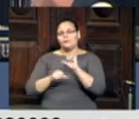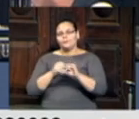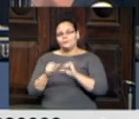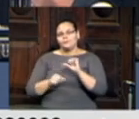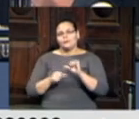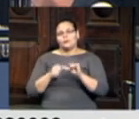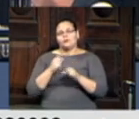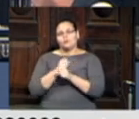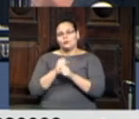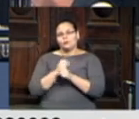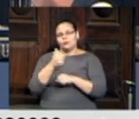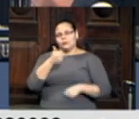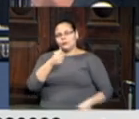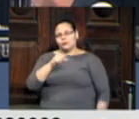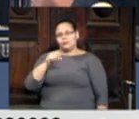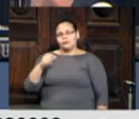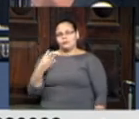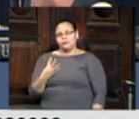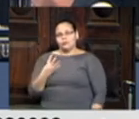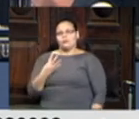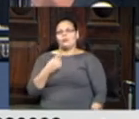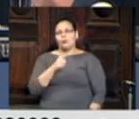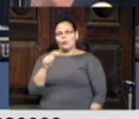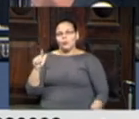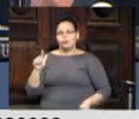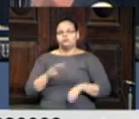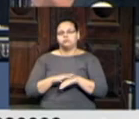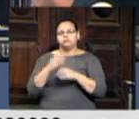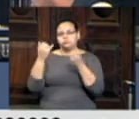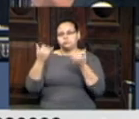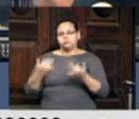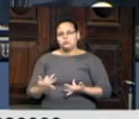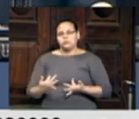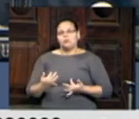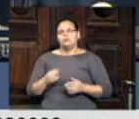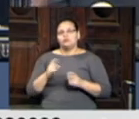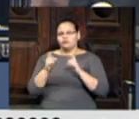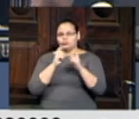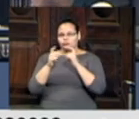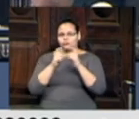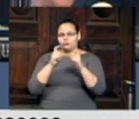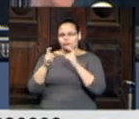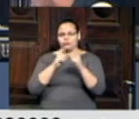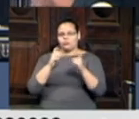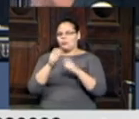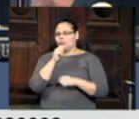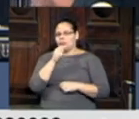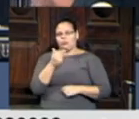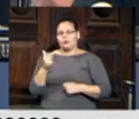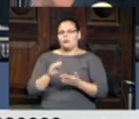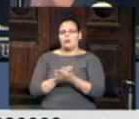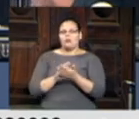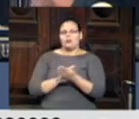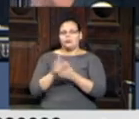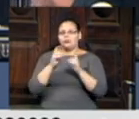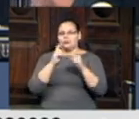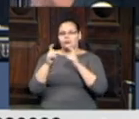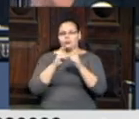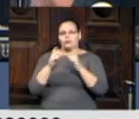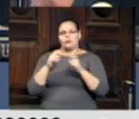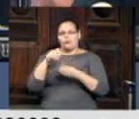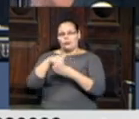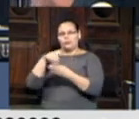de 1994, e dá outras providências. Em discussão, não havendo que discutir, encerrada a discussão.